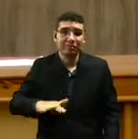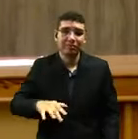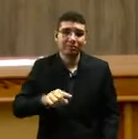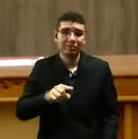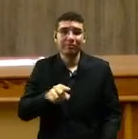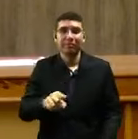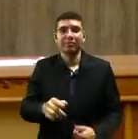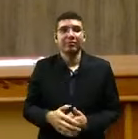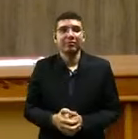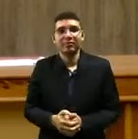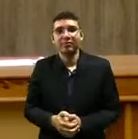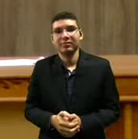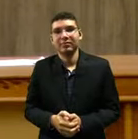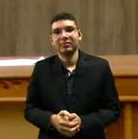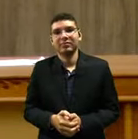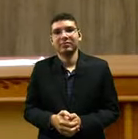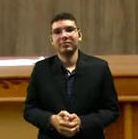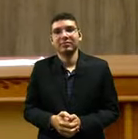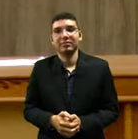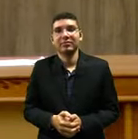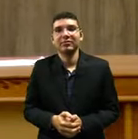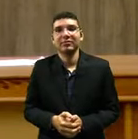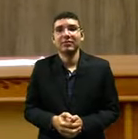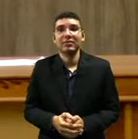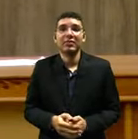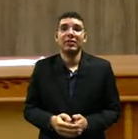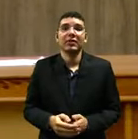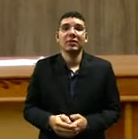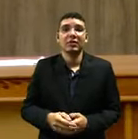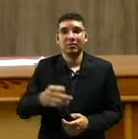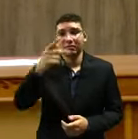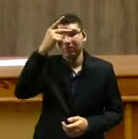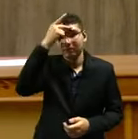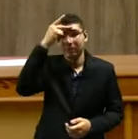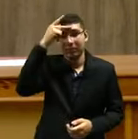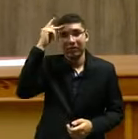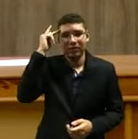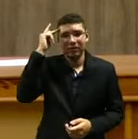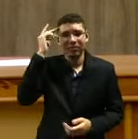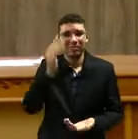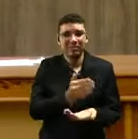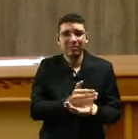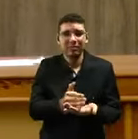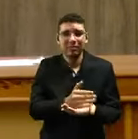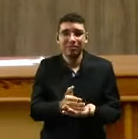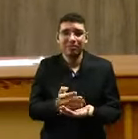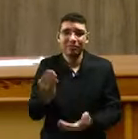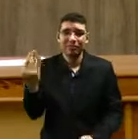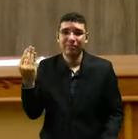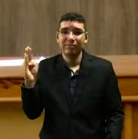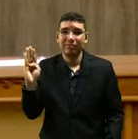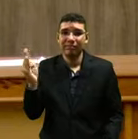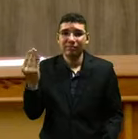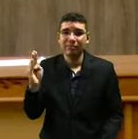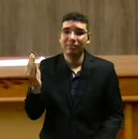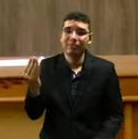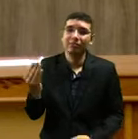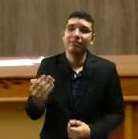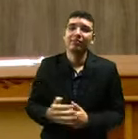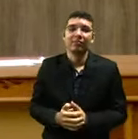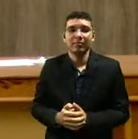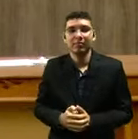ilude irmão fazendo uma bozinha um açaí bom com camarão aí tu senta e aí meu